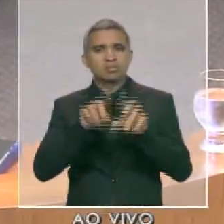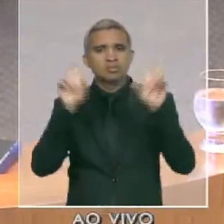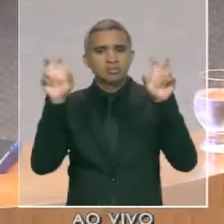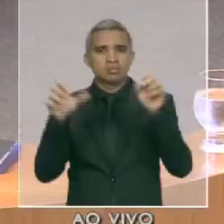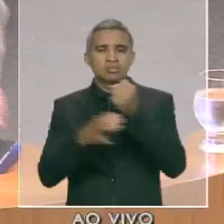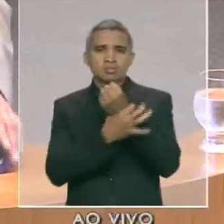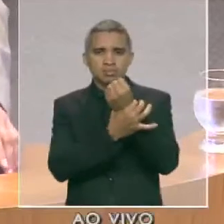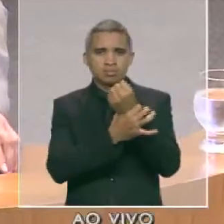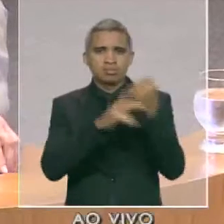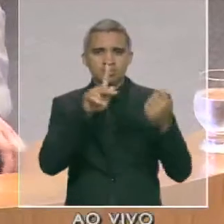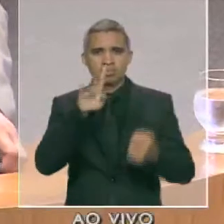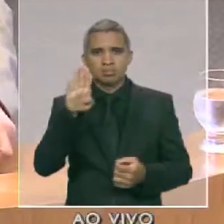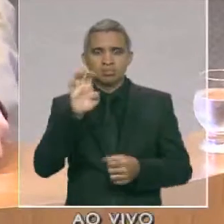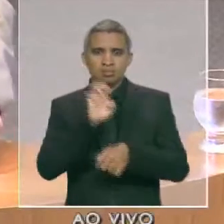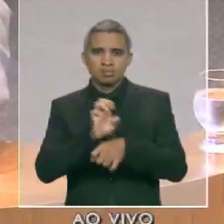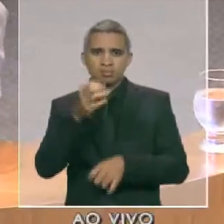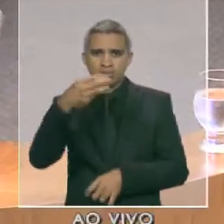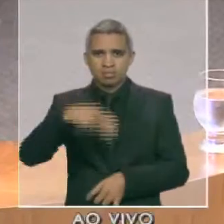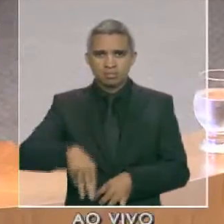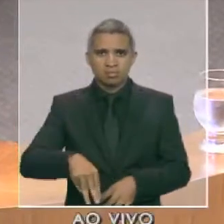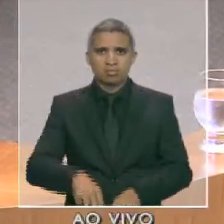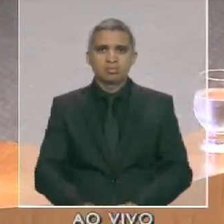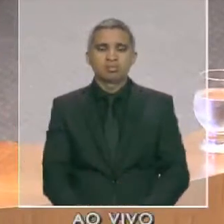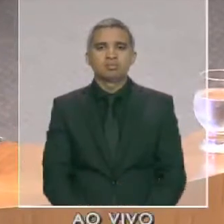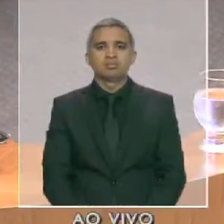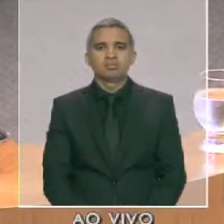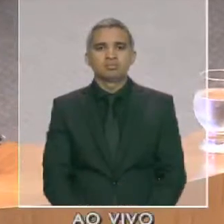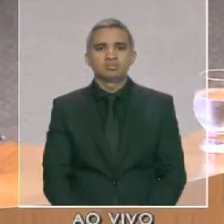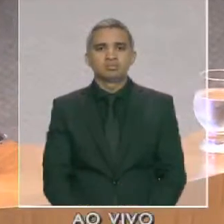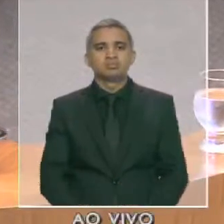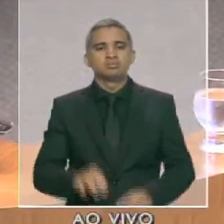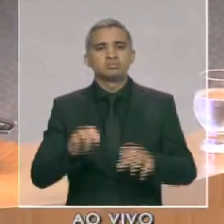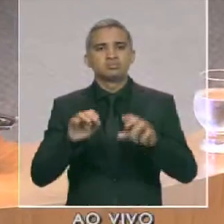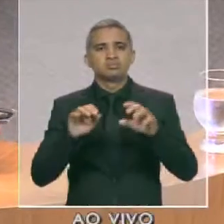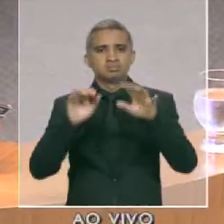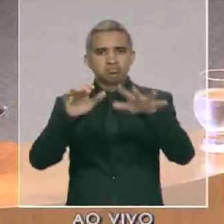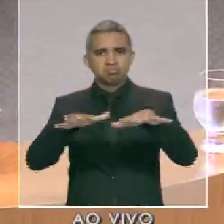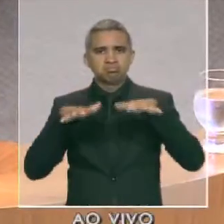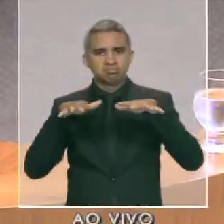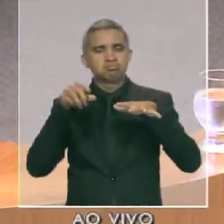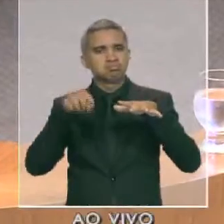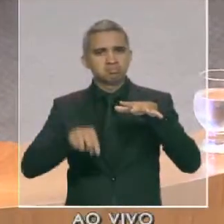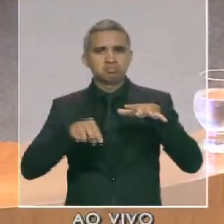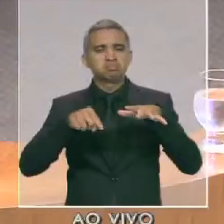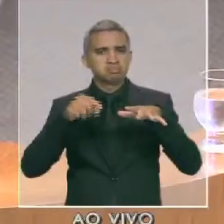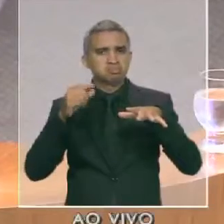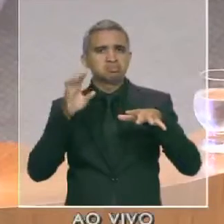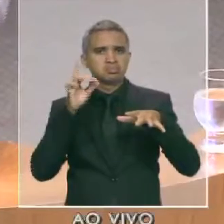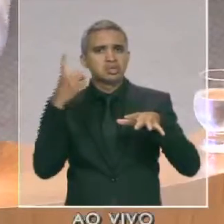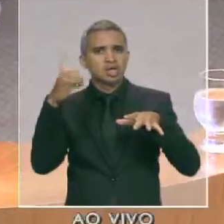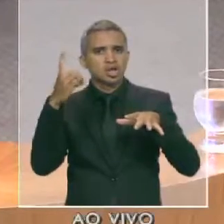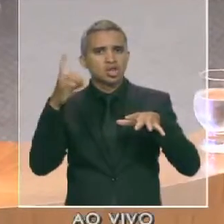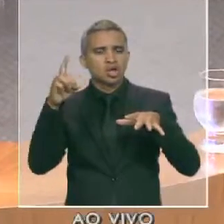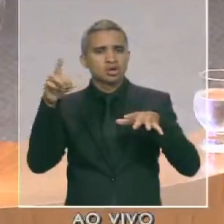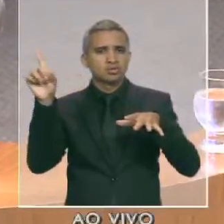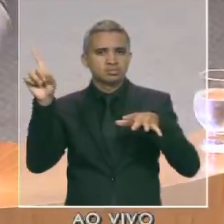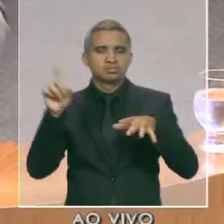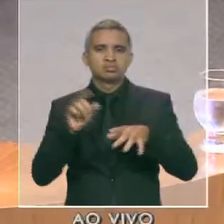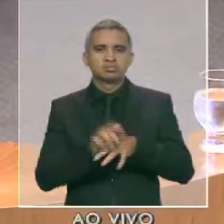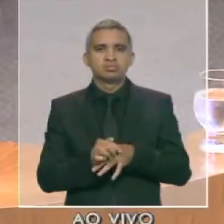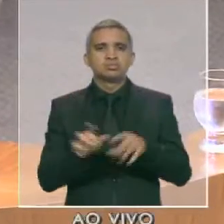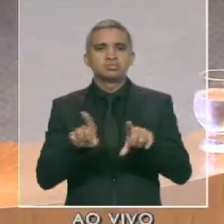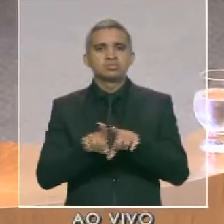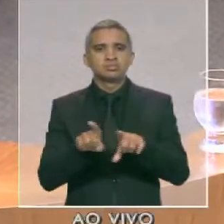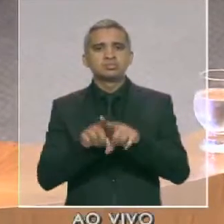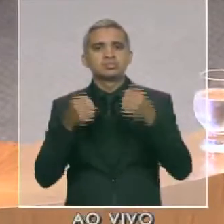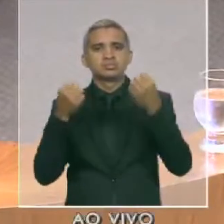Maranhão, que foi realmente um grande evento na Praça de Deodoro, de manifestação, e aqui nós vamos destacar a questão da segurança